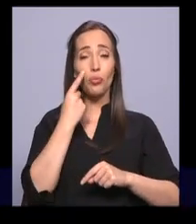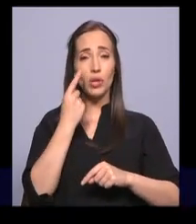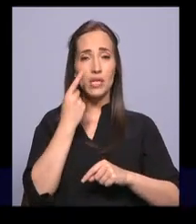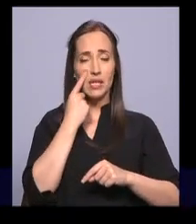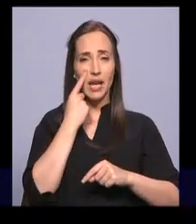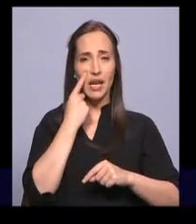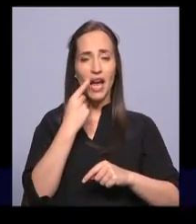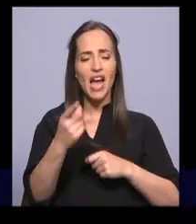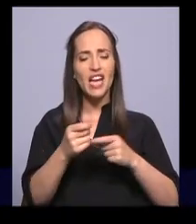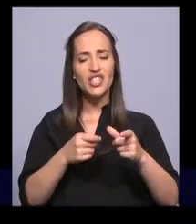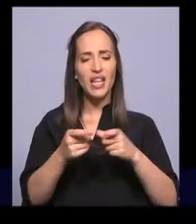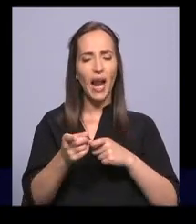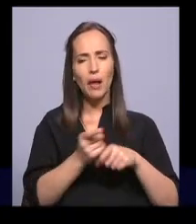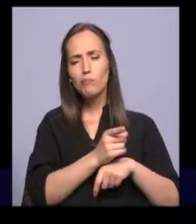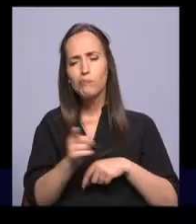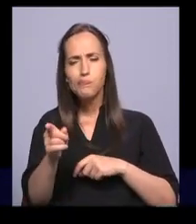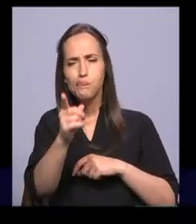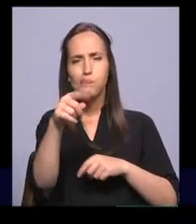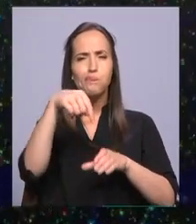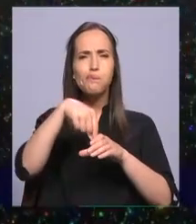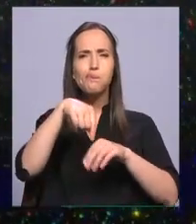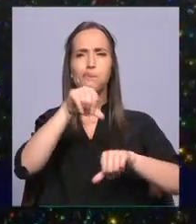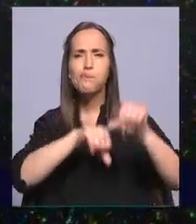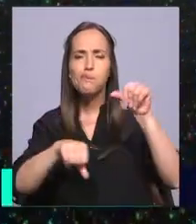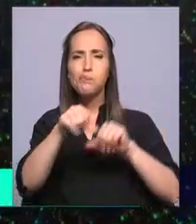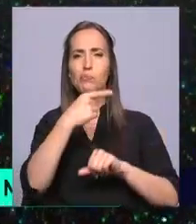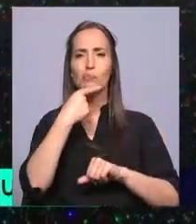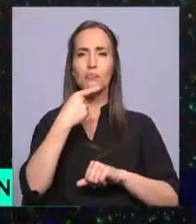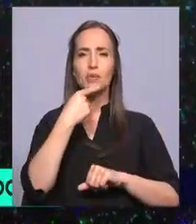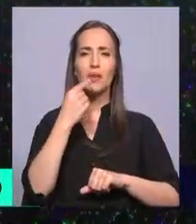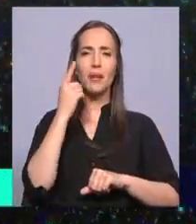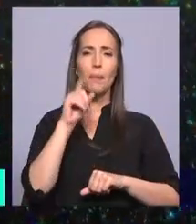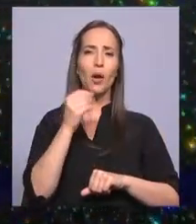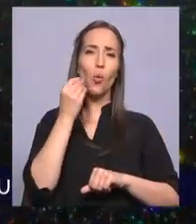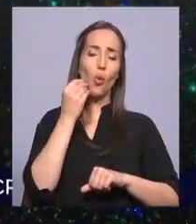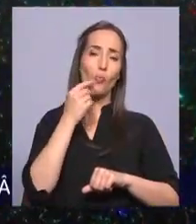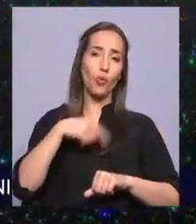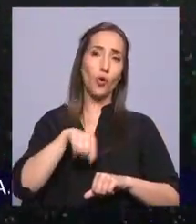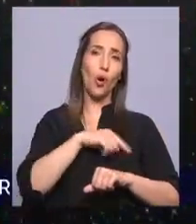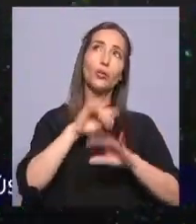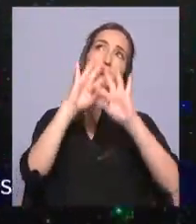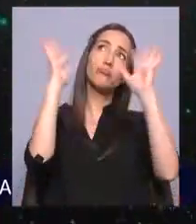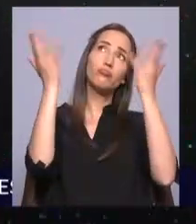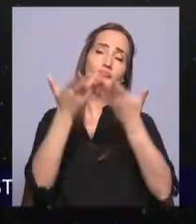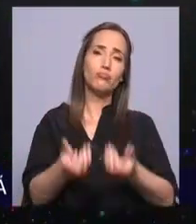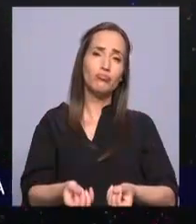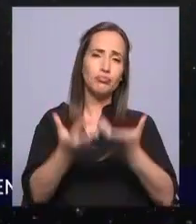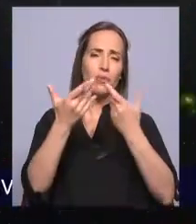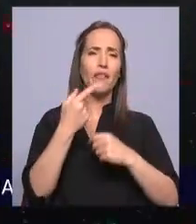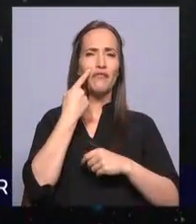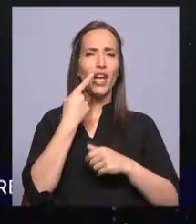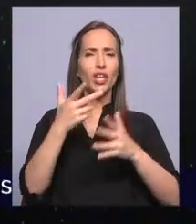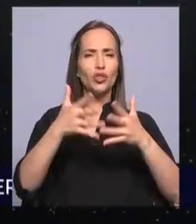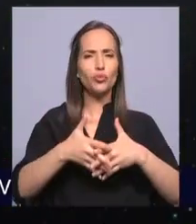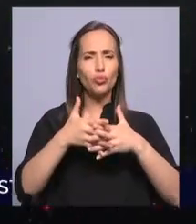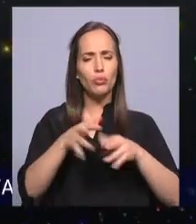estrelas, é perceber também a história da formação da nossa própria Via Láctea. Nós encontramos a nossa Via Láctea com várias estruturas bem definidas